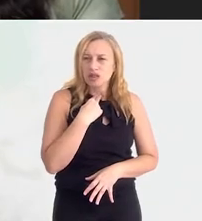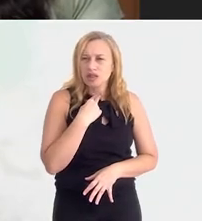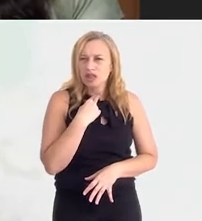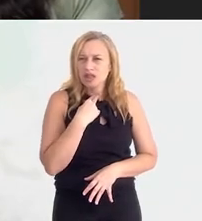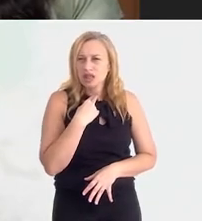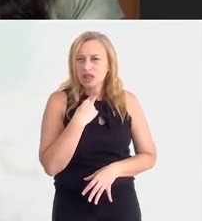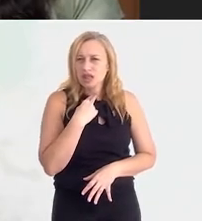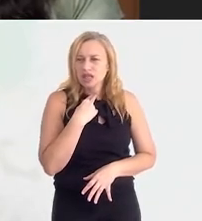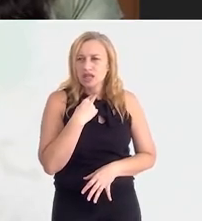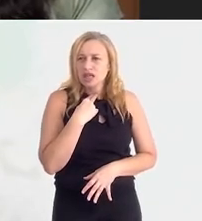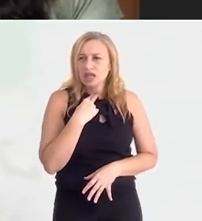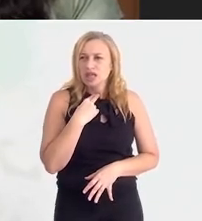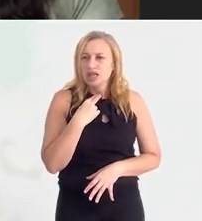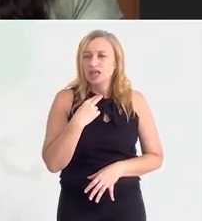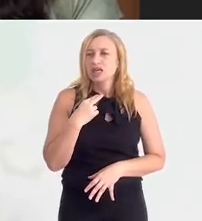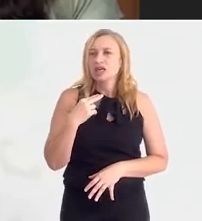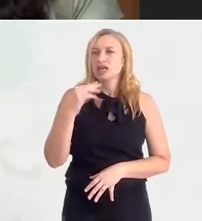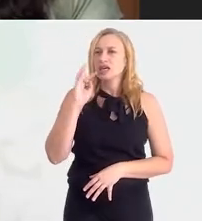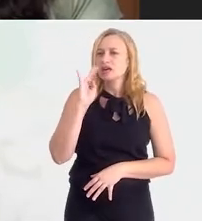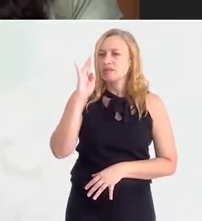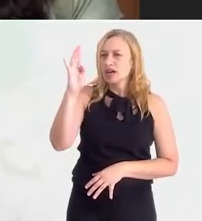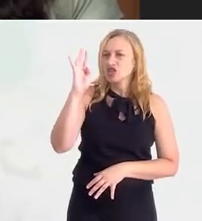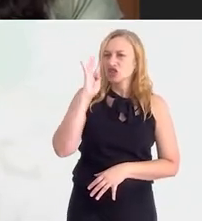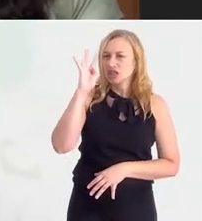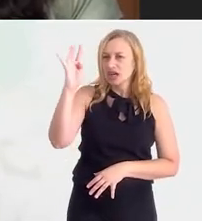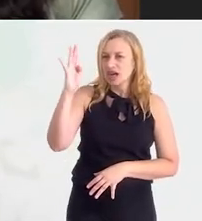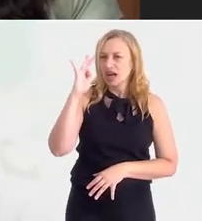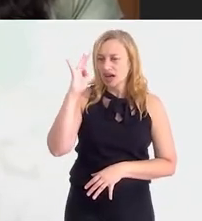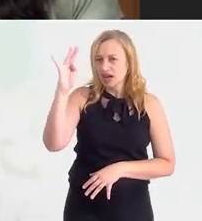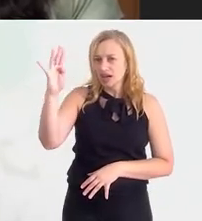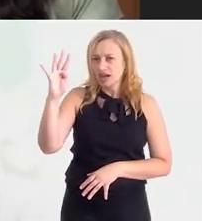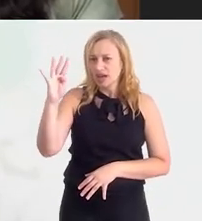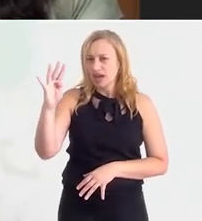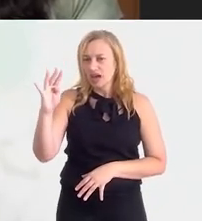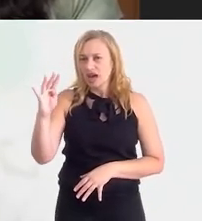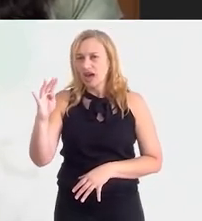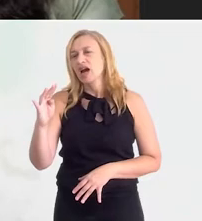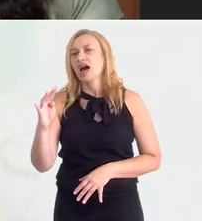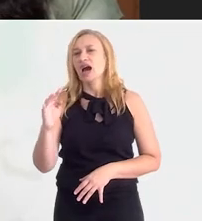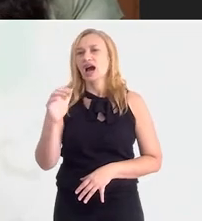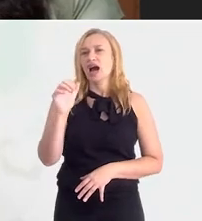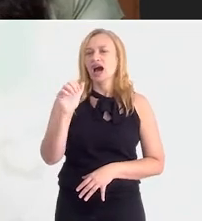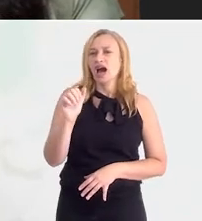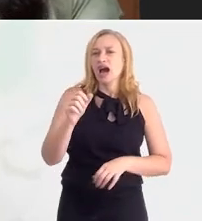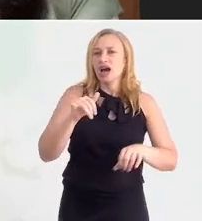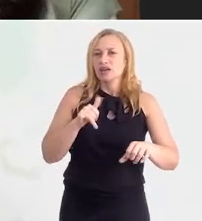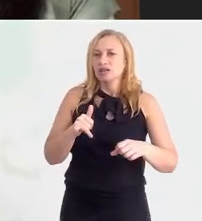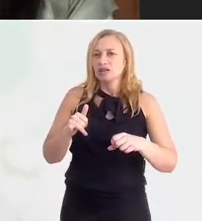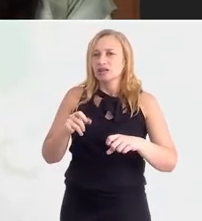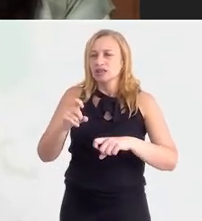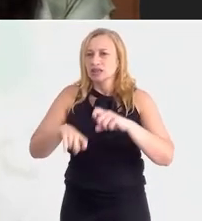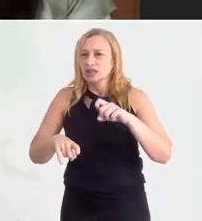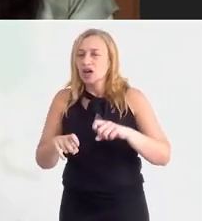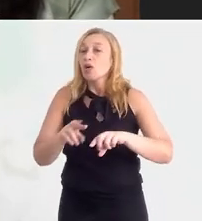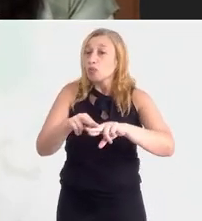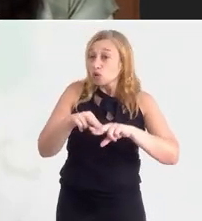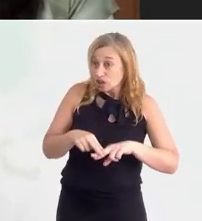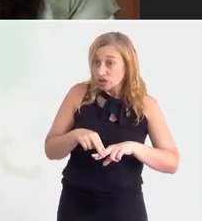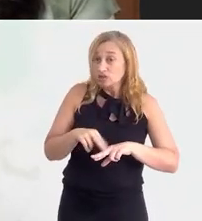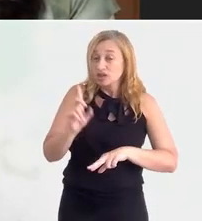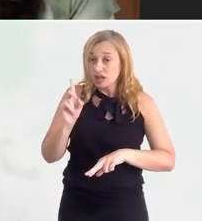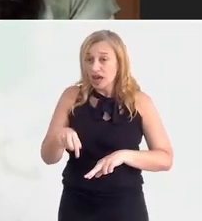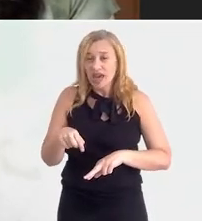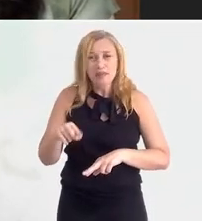fabular fantasias de adultério, o leitor também não sabe se Capitu traiu ou não. Por isso não pode senão fabular